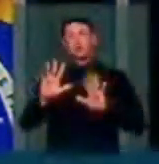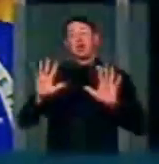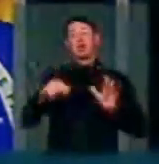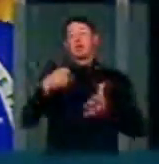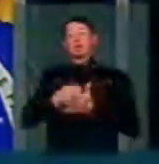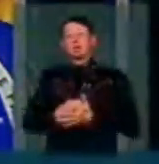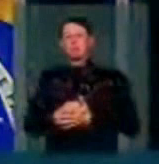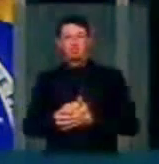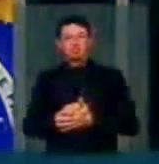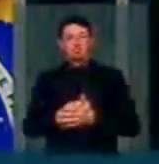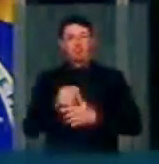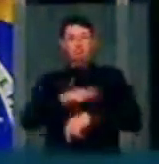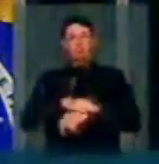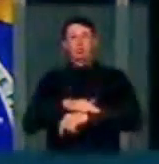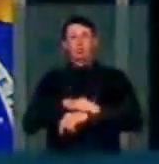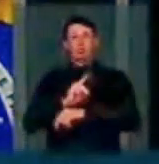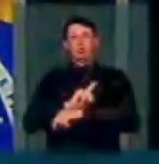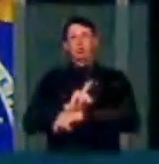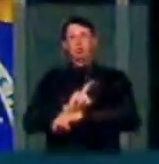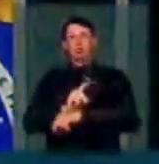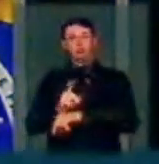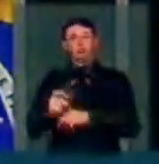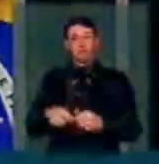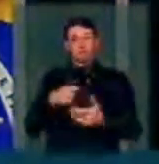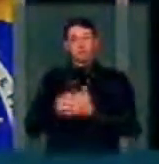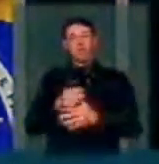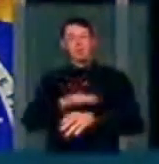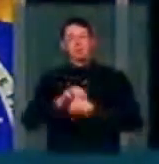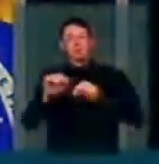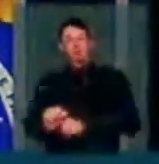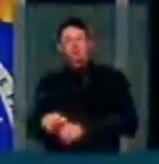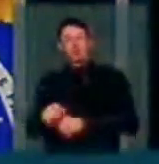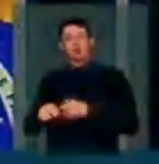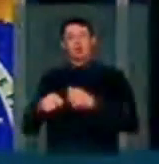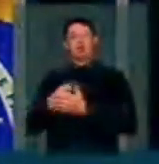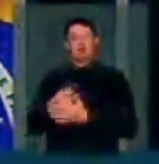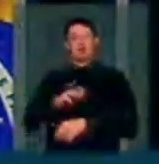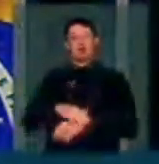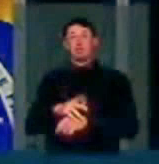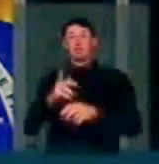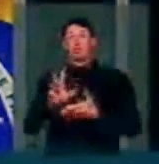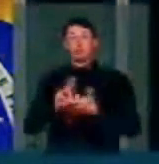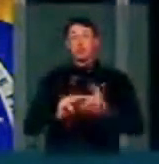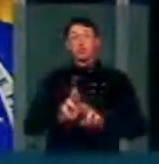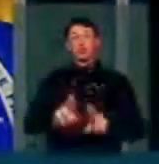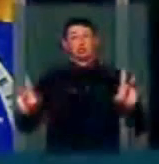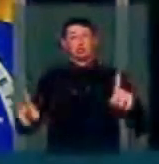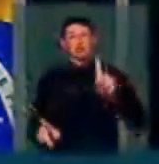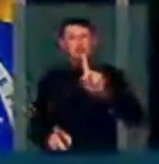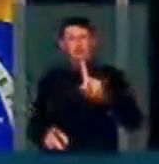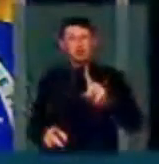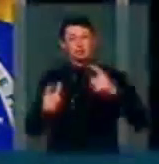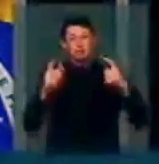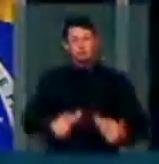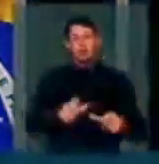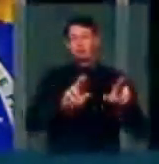tarifação cronometrada por taxímetro. Você tem que parar durante um certo tempo e pagar um certo tempo. São modelos diferentes, que vêm de origens